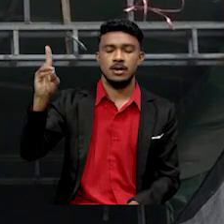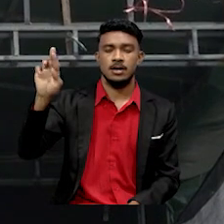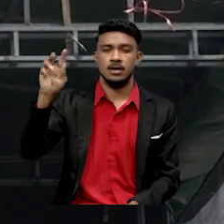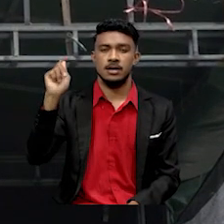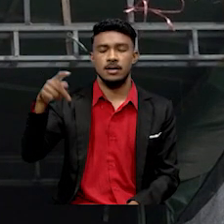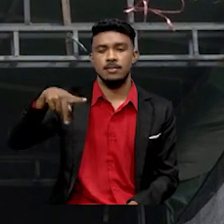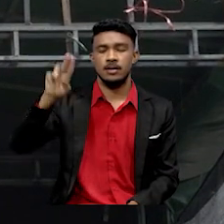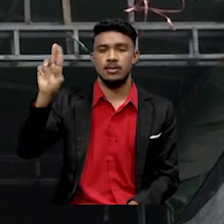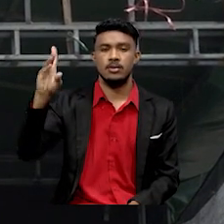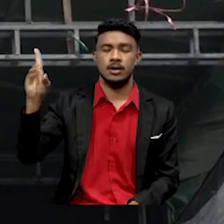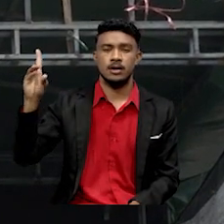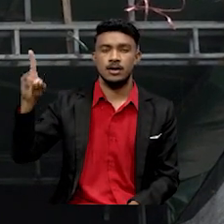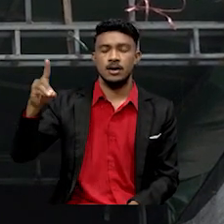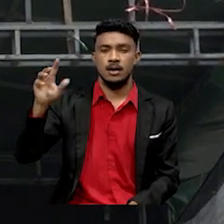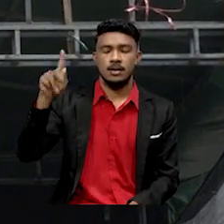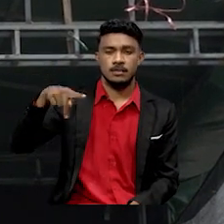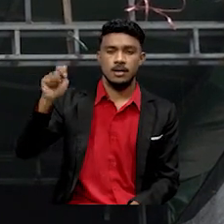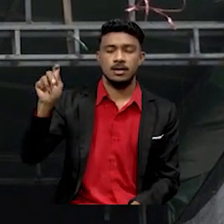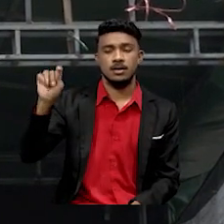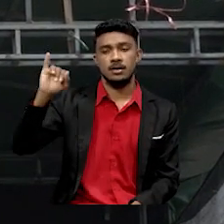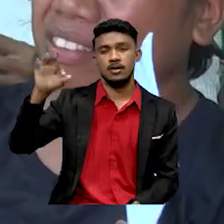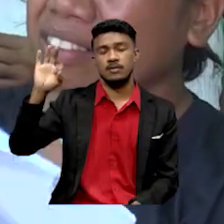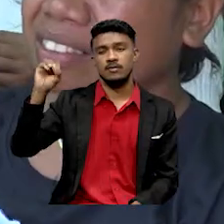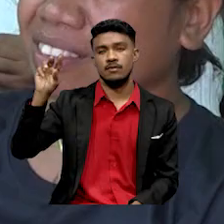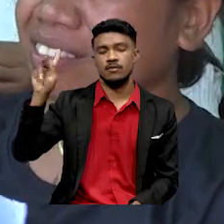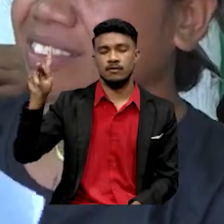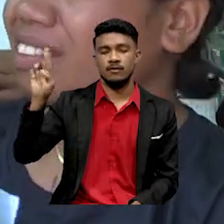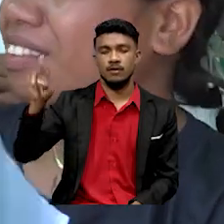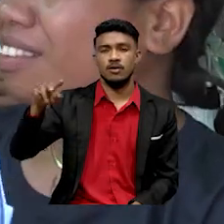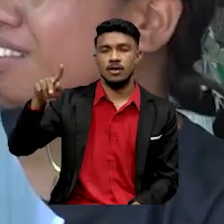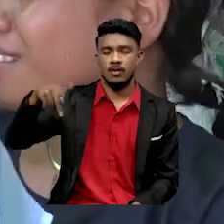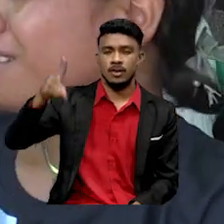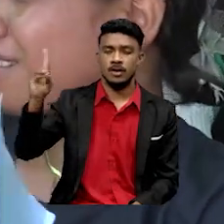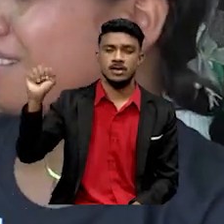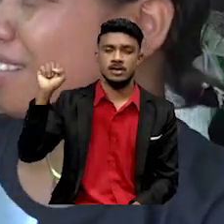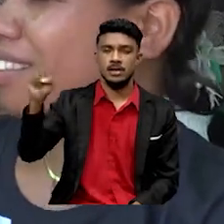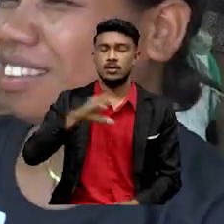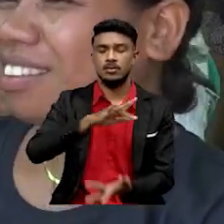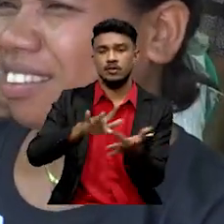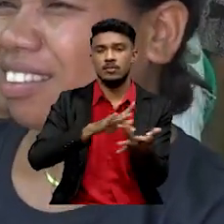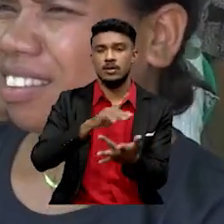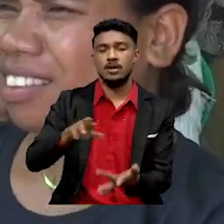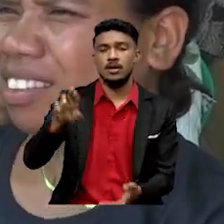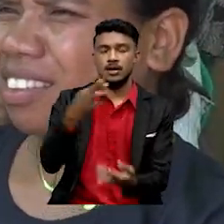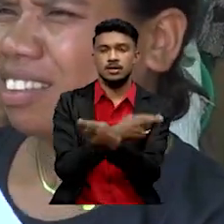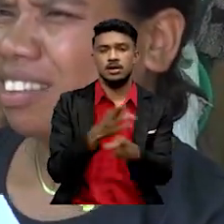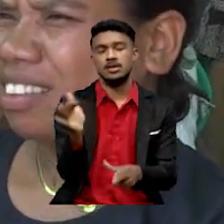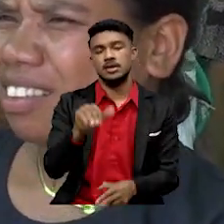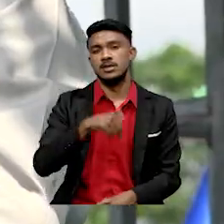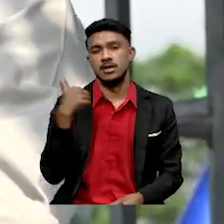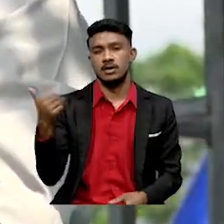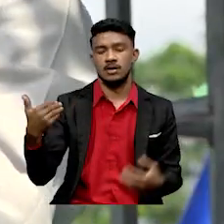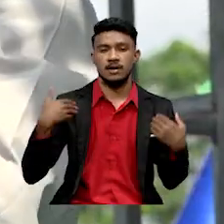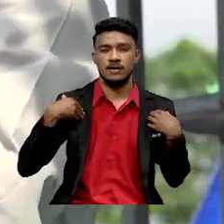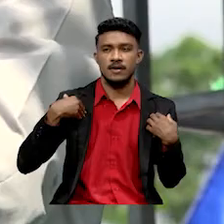Frente Mudansa, Patifor, UDT, PDC, Movimento Makurasis, no Movimento Resistensi Sirseluk. Iha